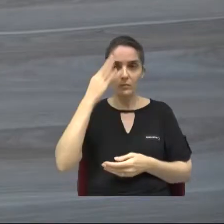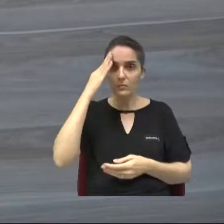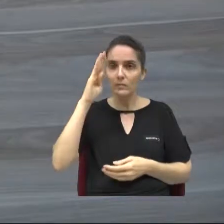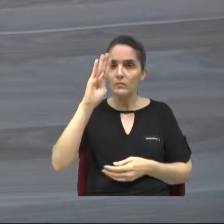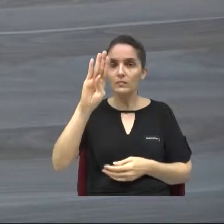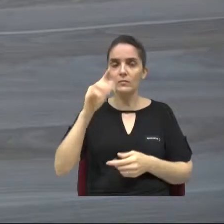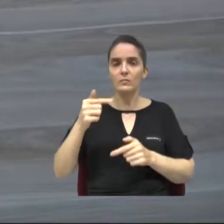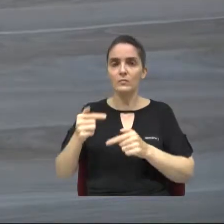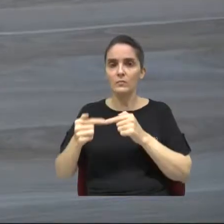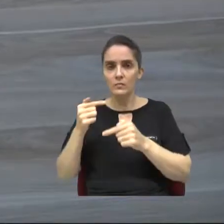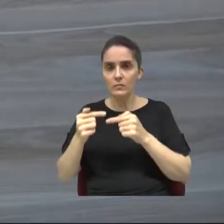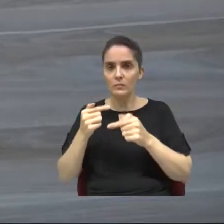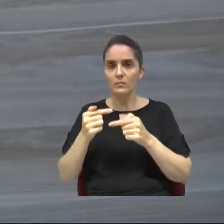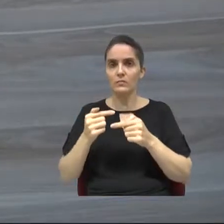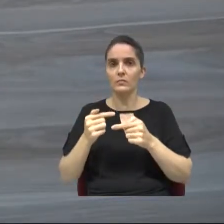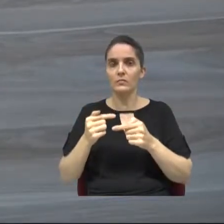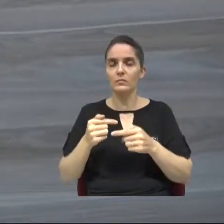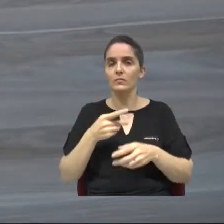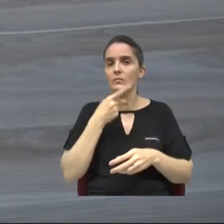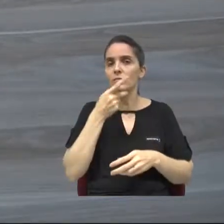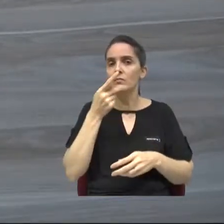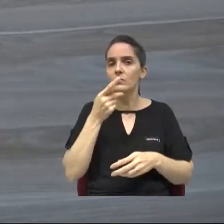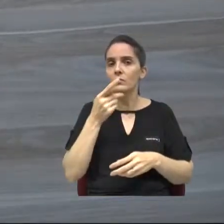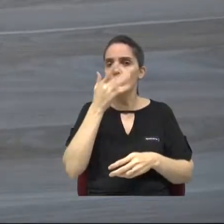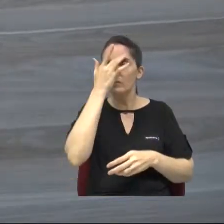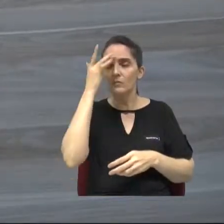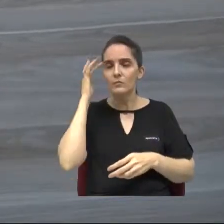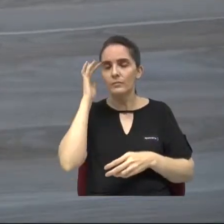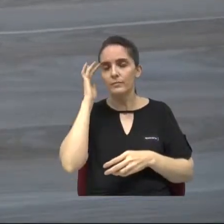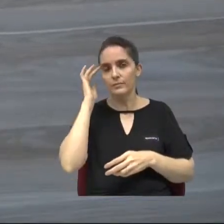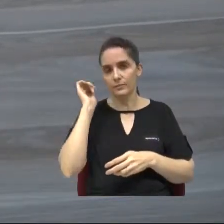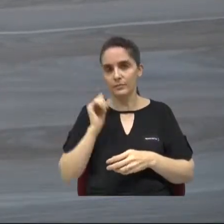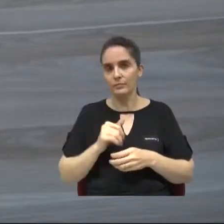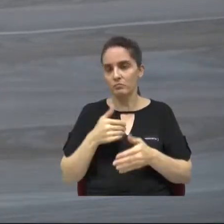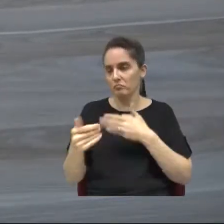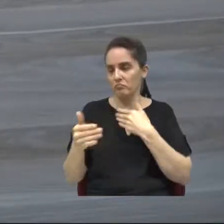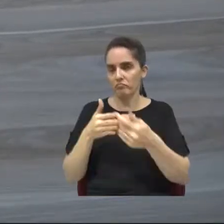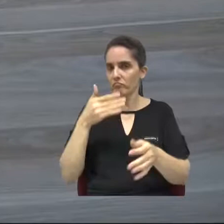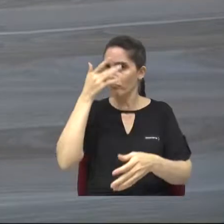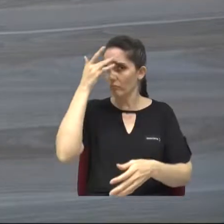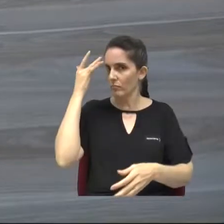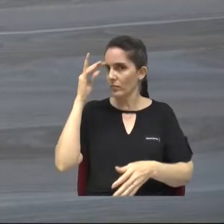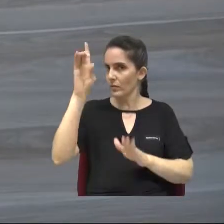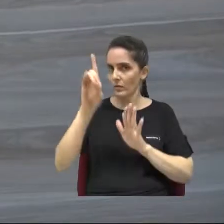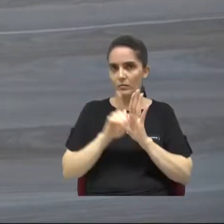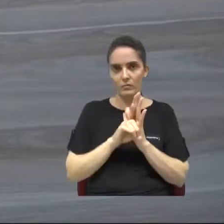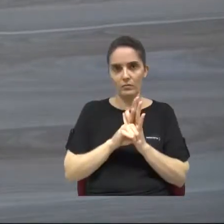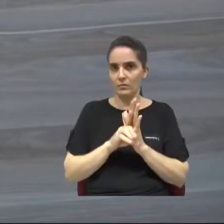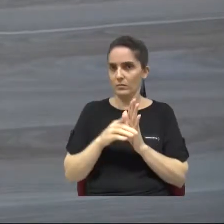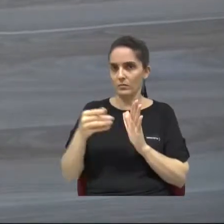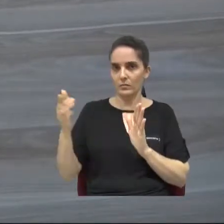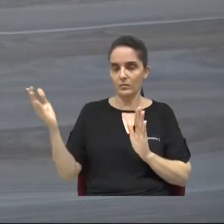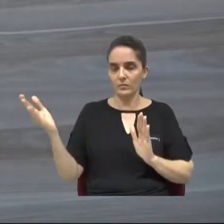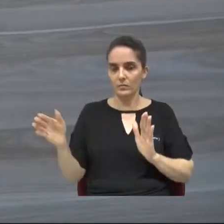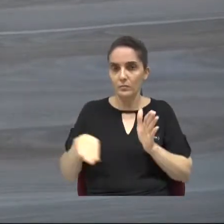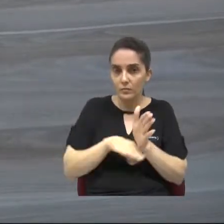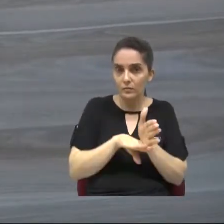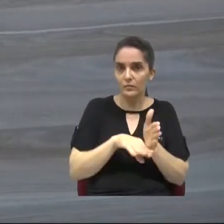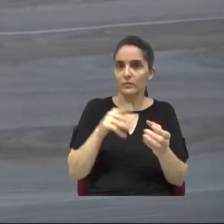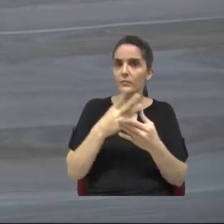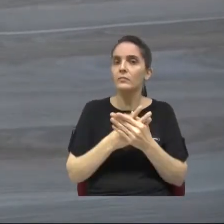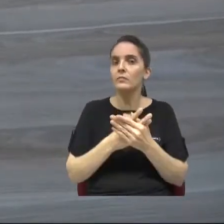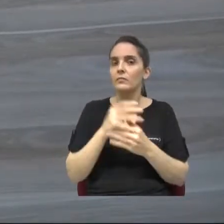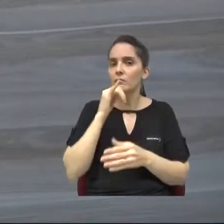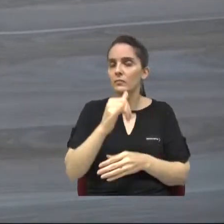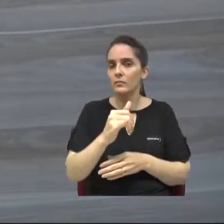na política. E quando se fala de um comissionado, qualquer pessoa tem direito de vir aqui denunciar. Agora, o que me